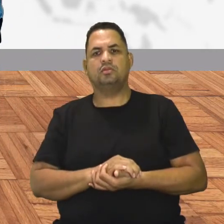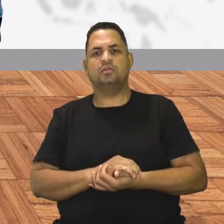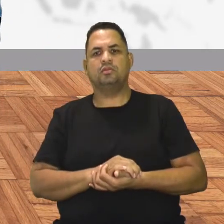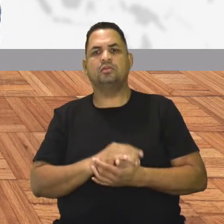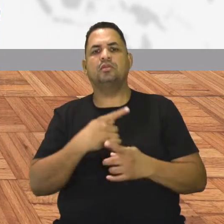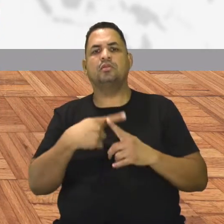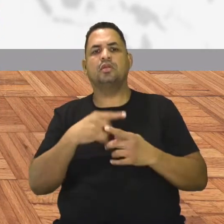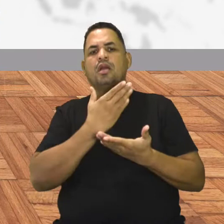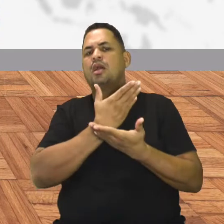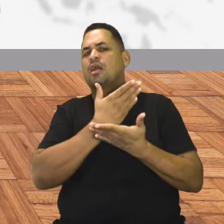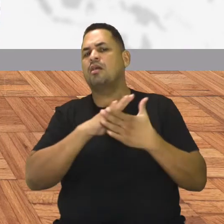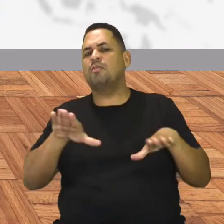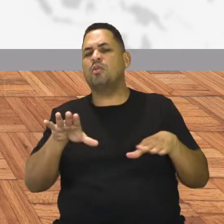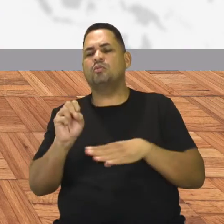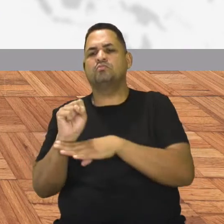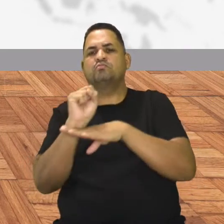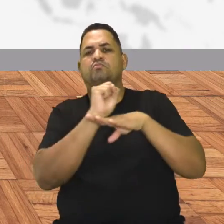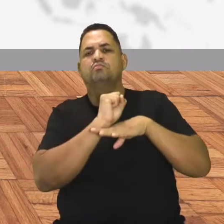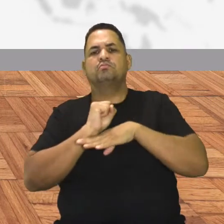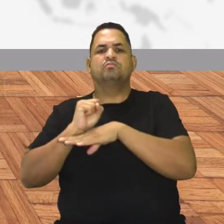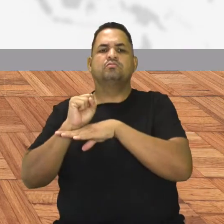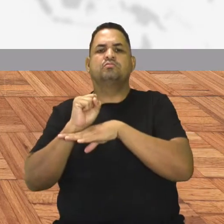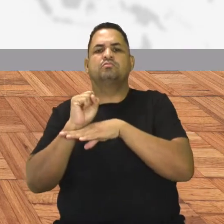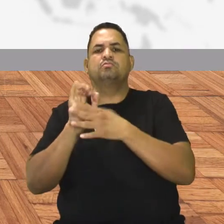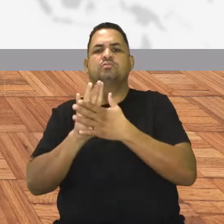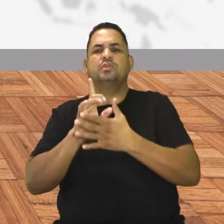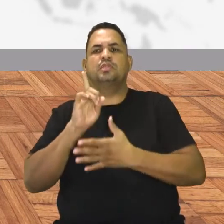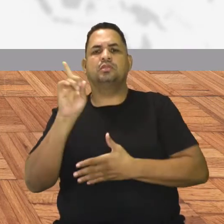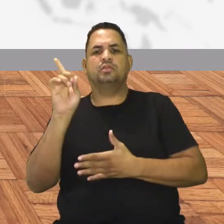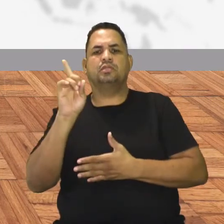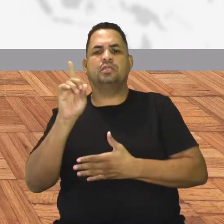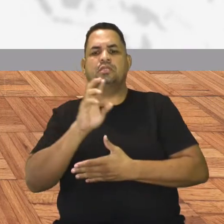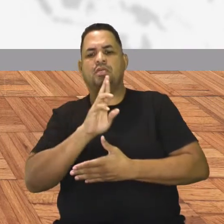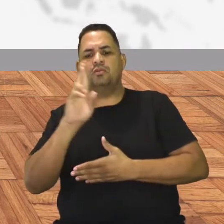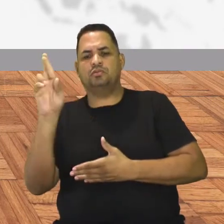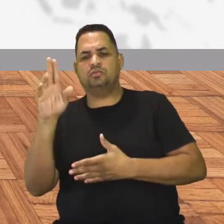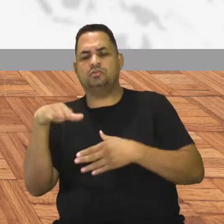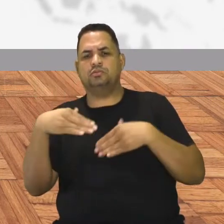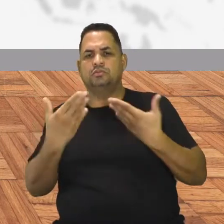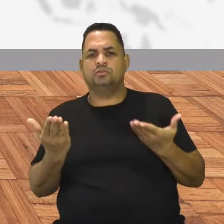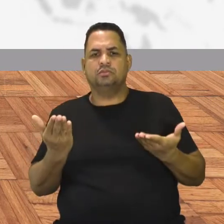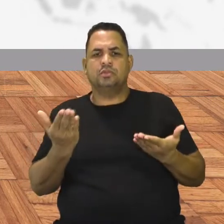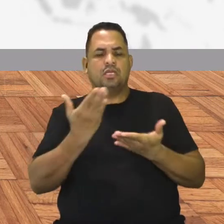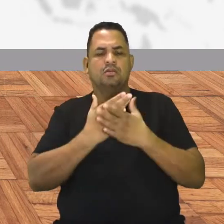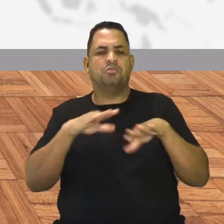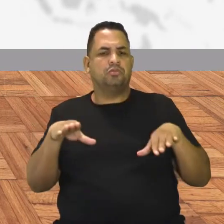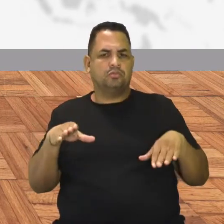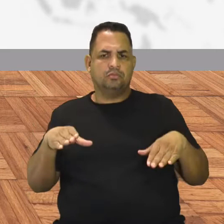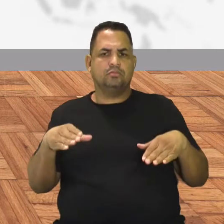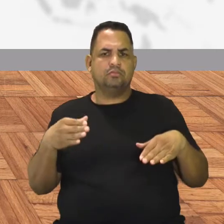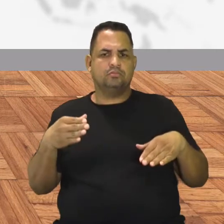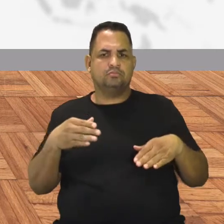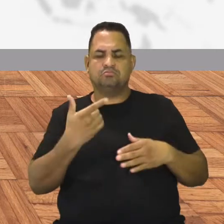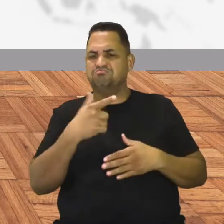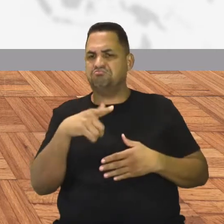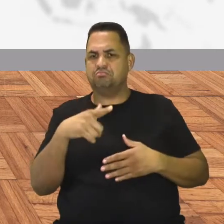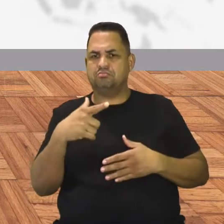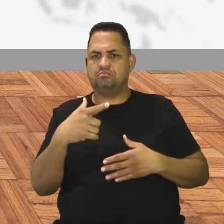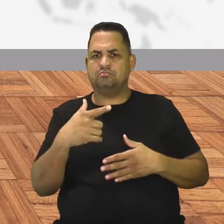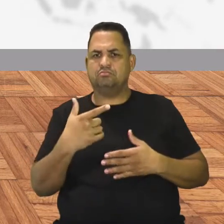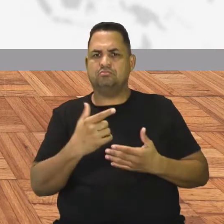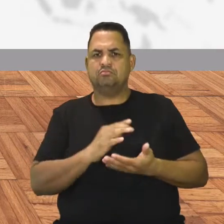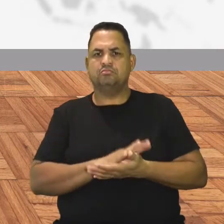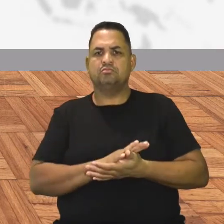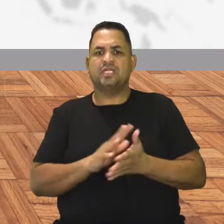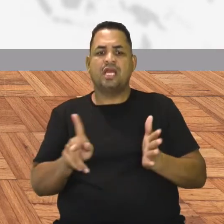Norte. Porque acabou o socialismo lá na União Soviética. A União Soviética acabou. Não existe.